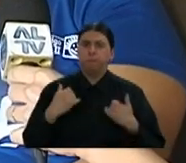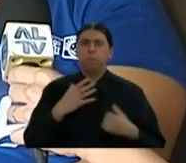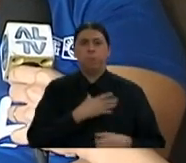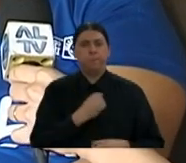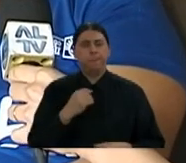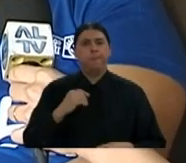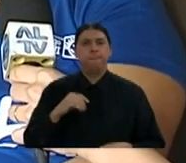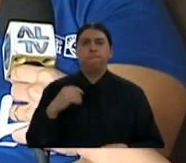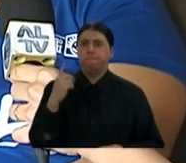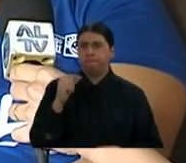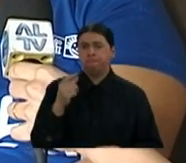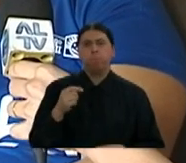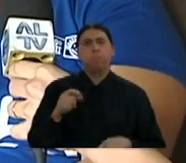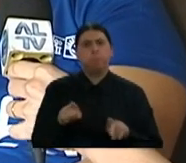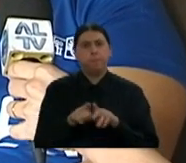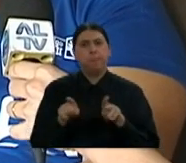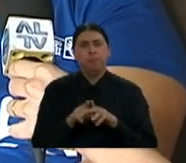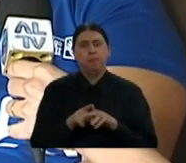empresa